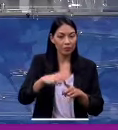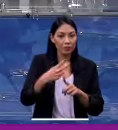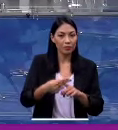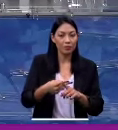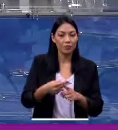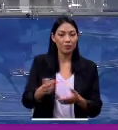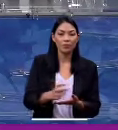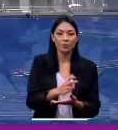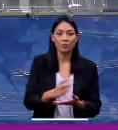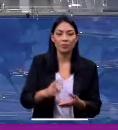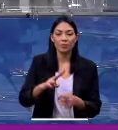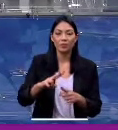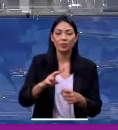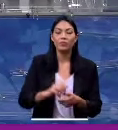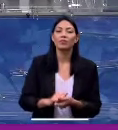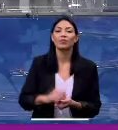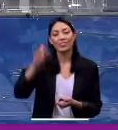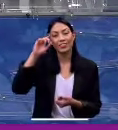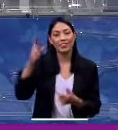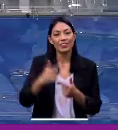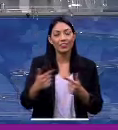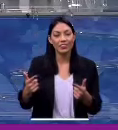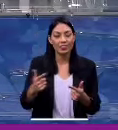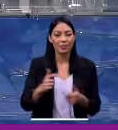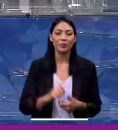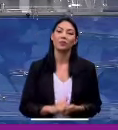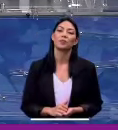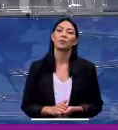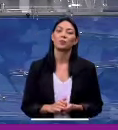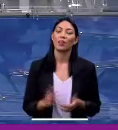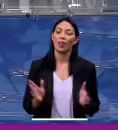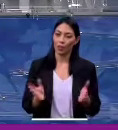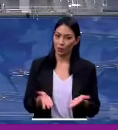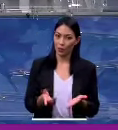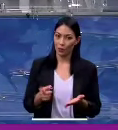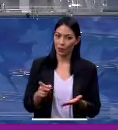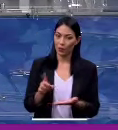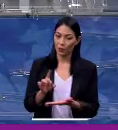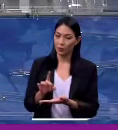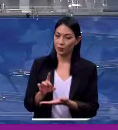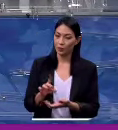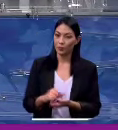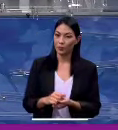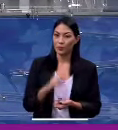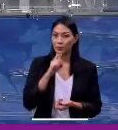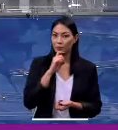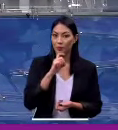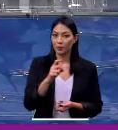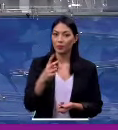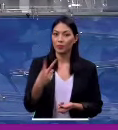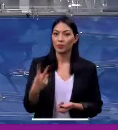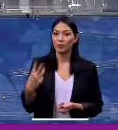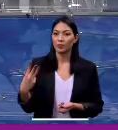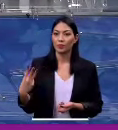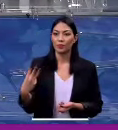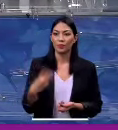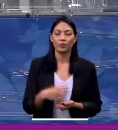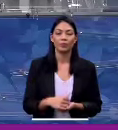da time mania, da lotomania, do dia de sorte. E agora o sorteio da Loto Fácil. Bola verde, número 23.